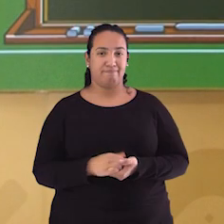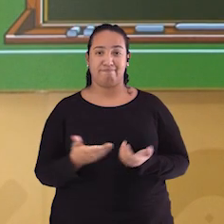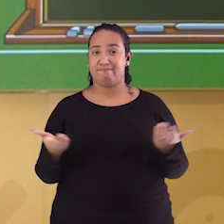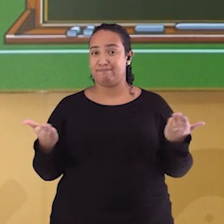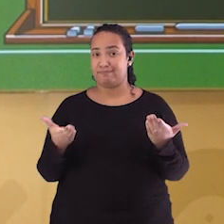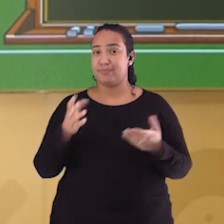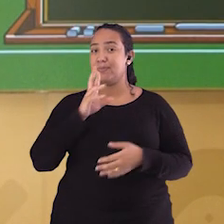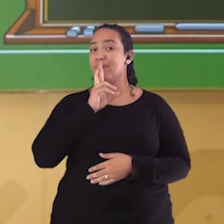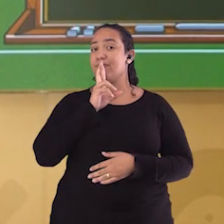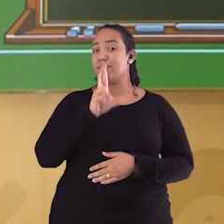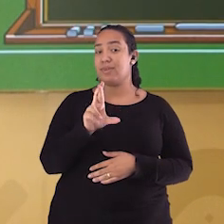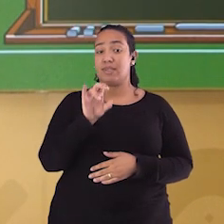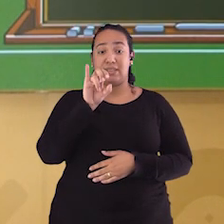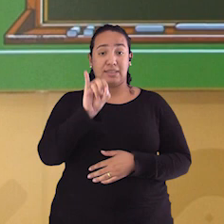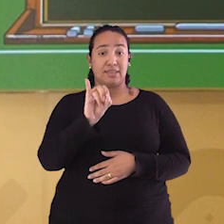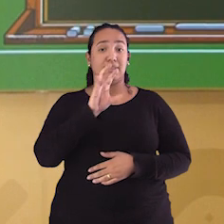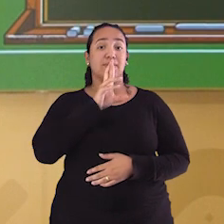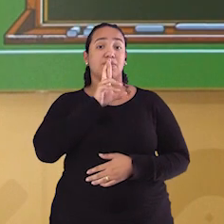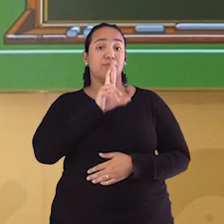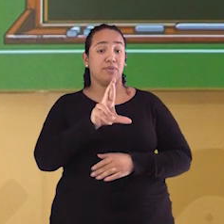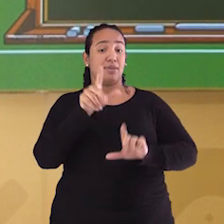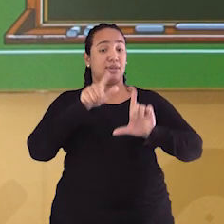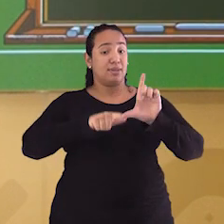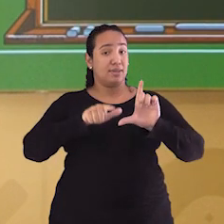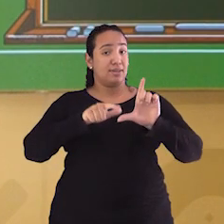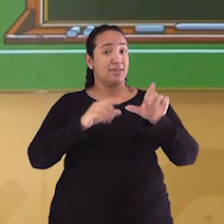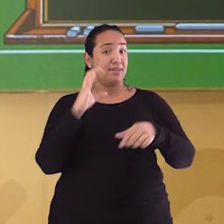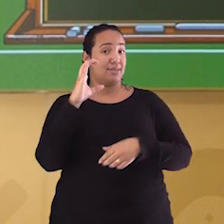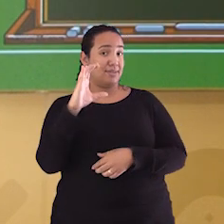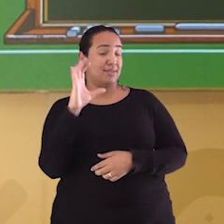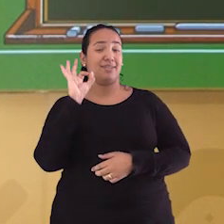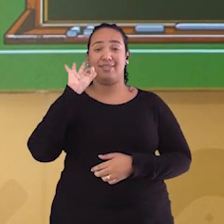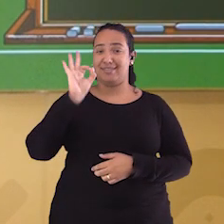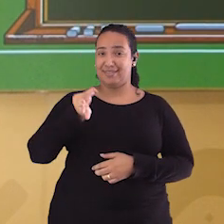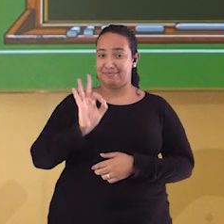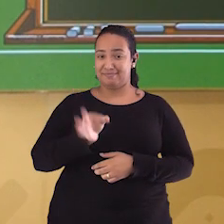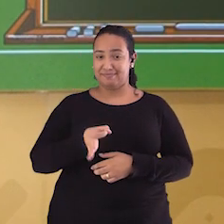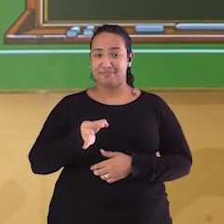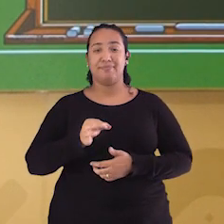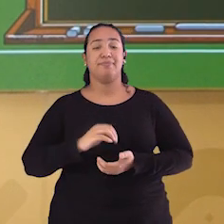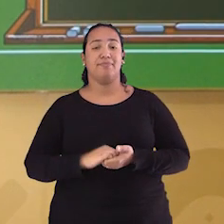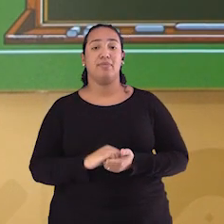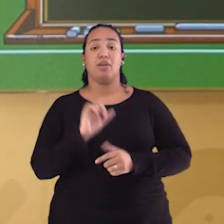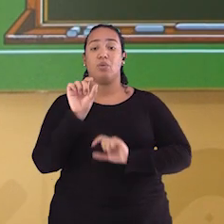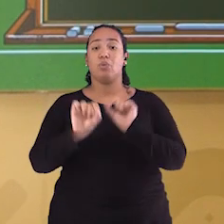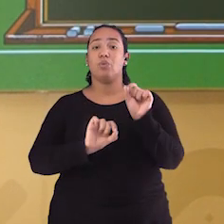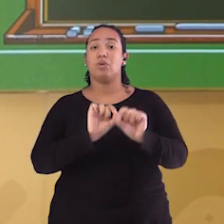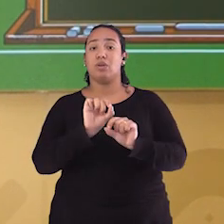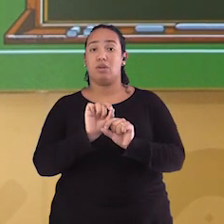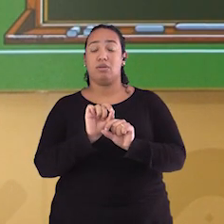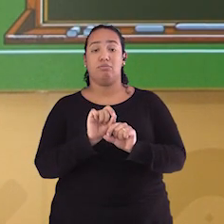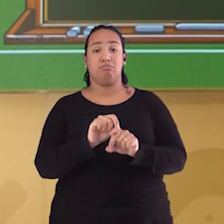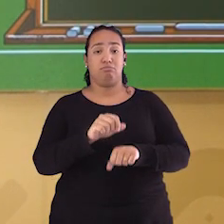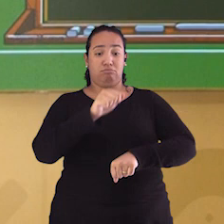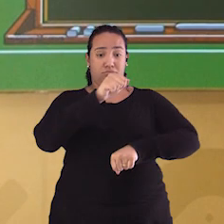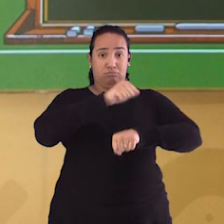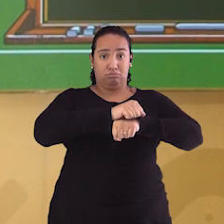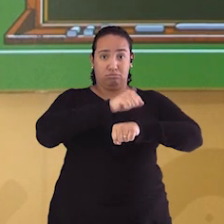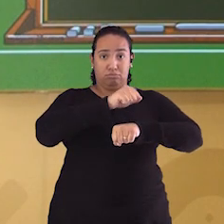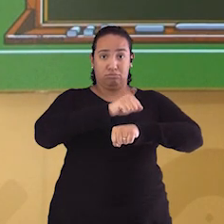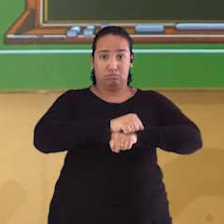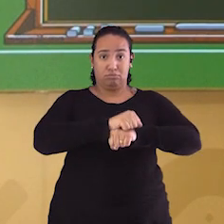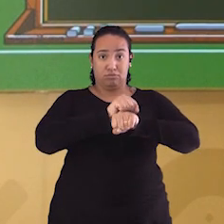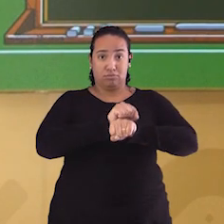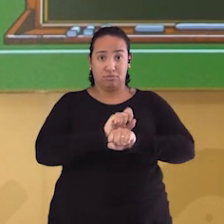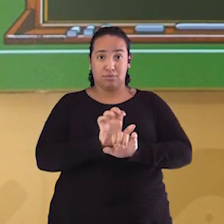Vamos para a correção. Acertou quem respondeu a letra C, a sublimação, que é a transição do estado